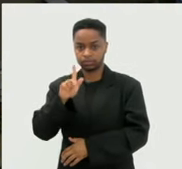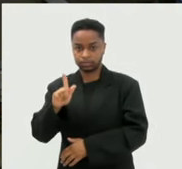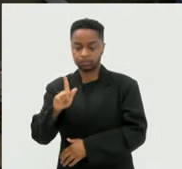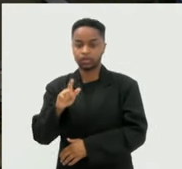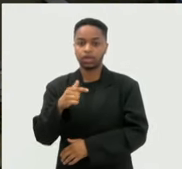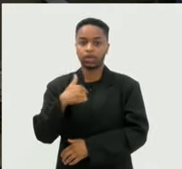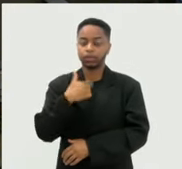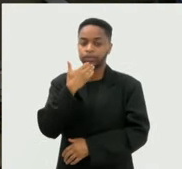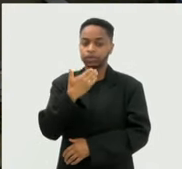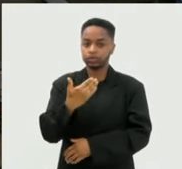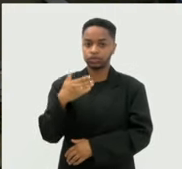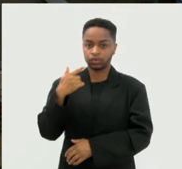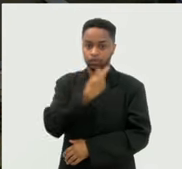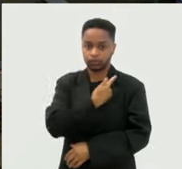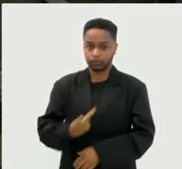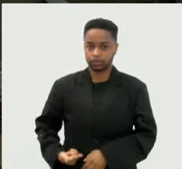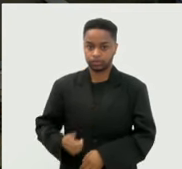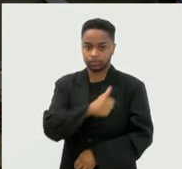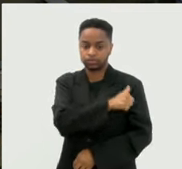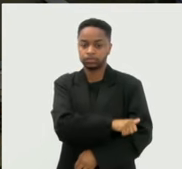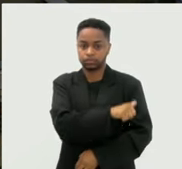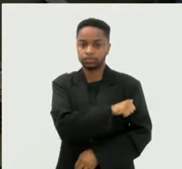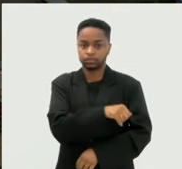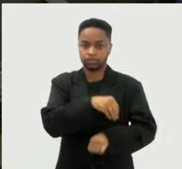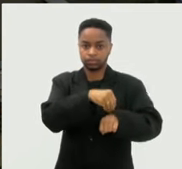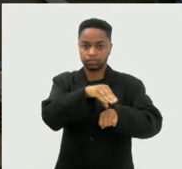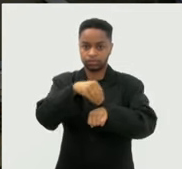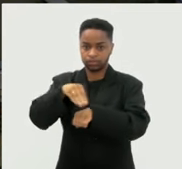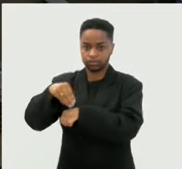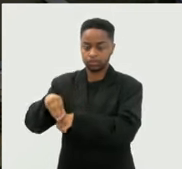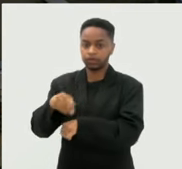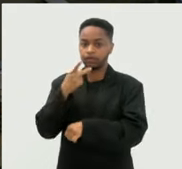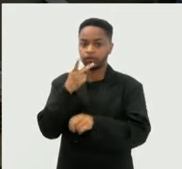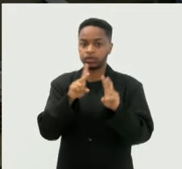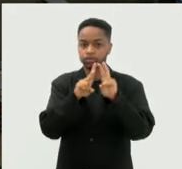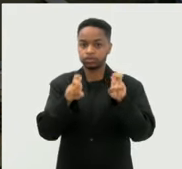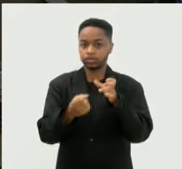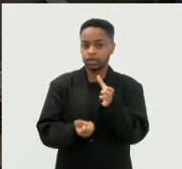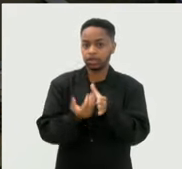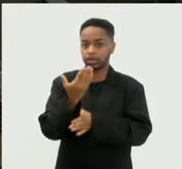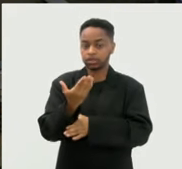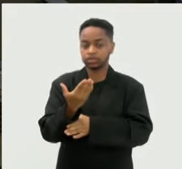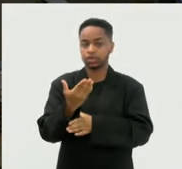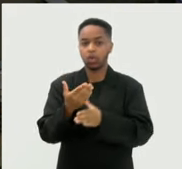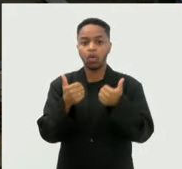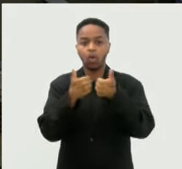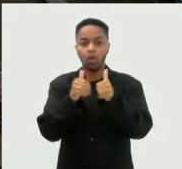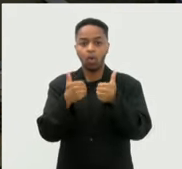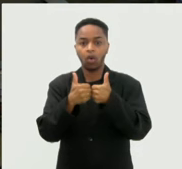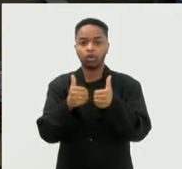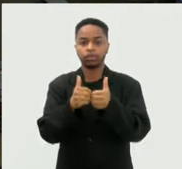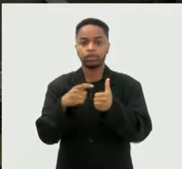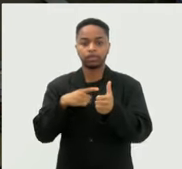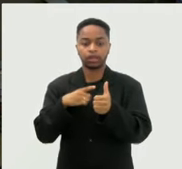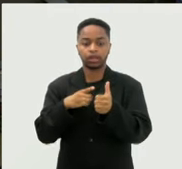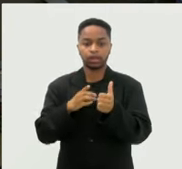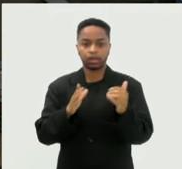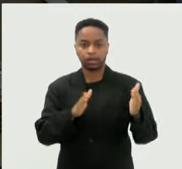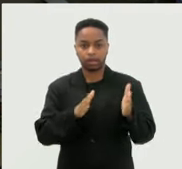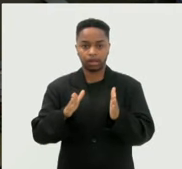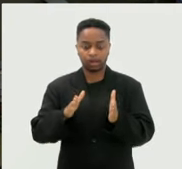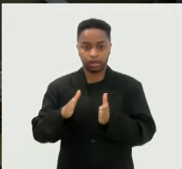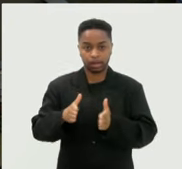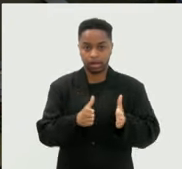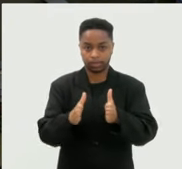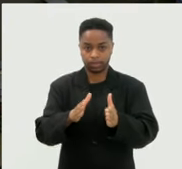governador do estado do Rio de Janeiro o envio de mensagem dispondo sobre a criação da linha de ônibus com o percurso no município de